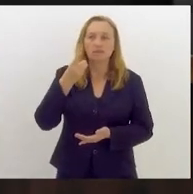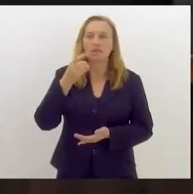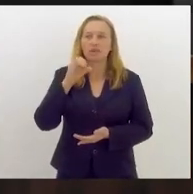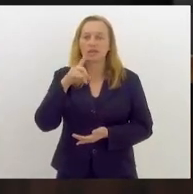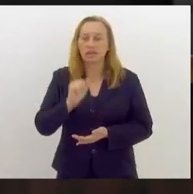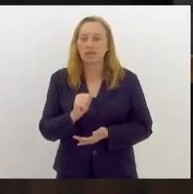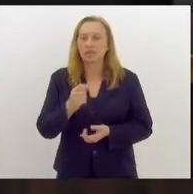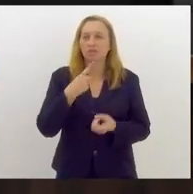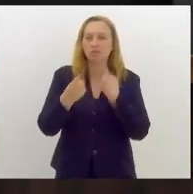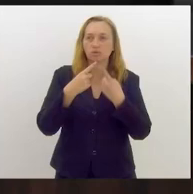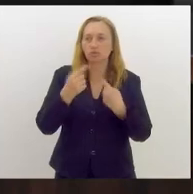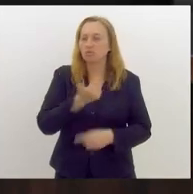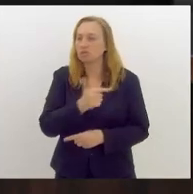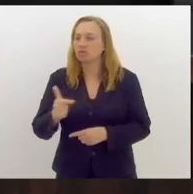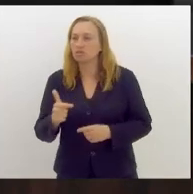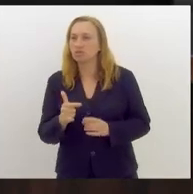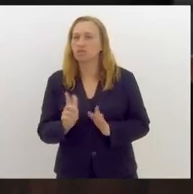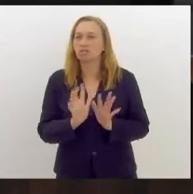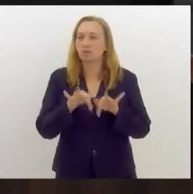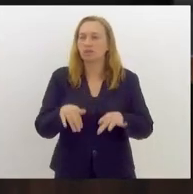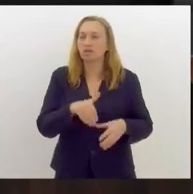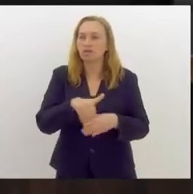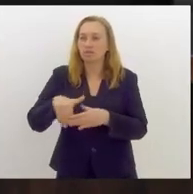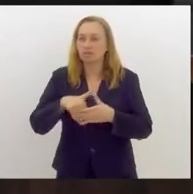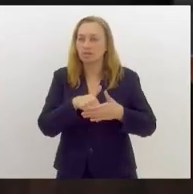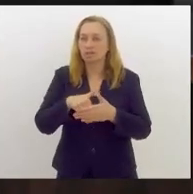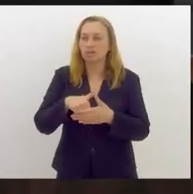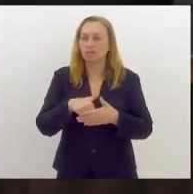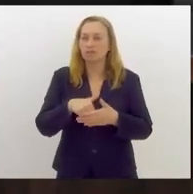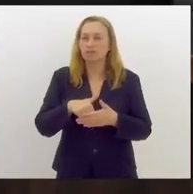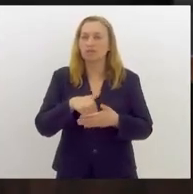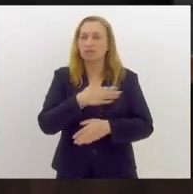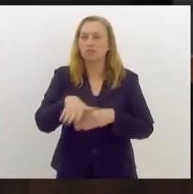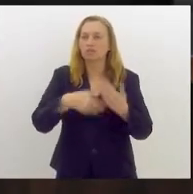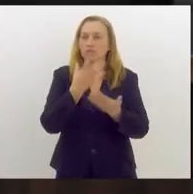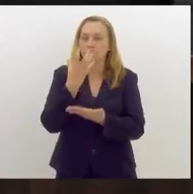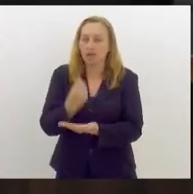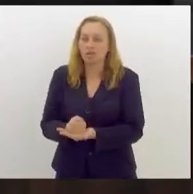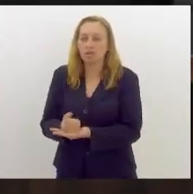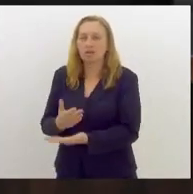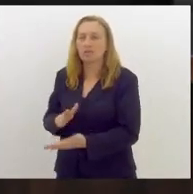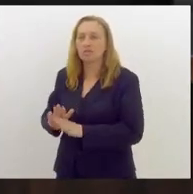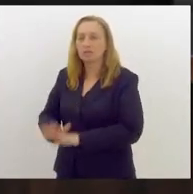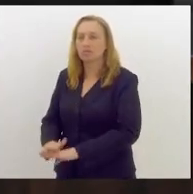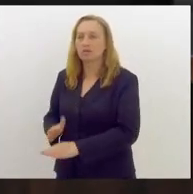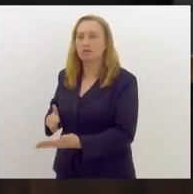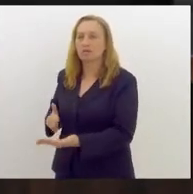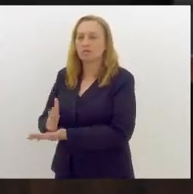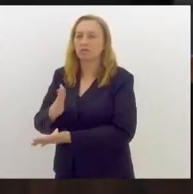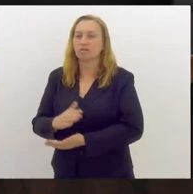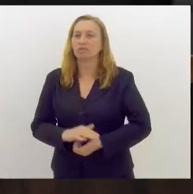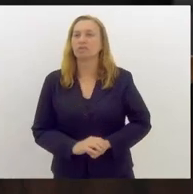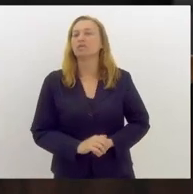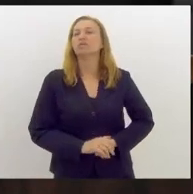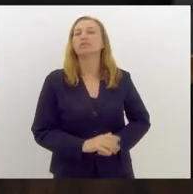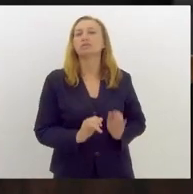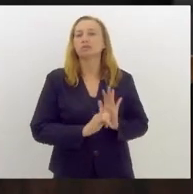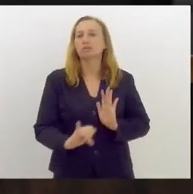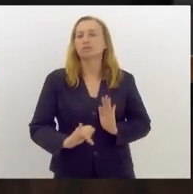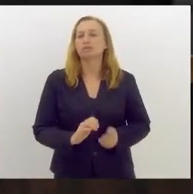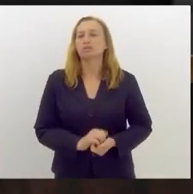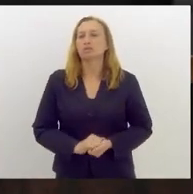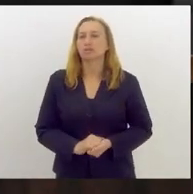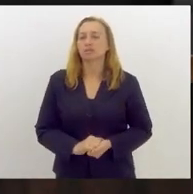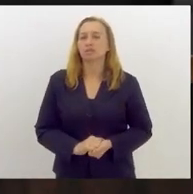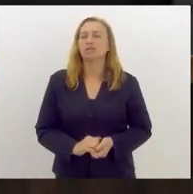canela em discussão não havendo o que Queira discutir encerrado discussão em votação vocês que a própria permanente Como estão aprovado vai à promulgação